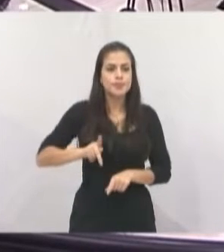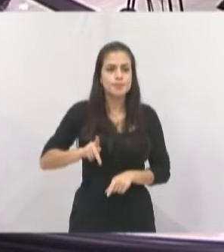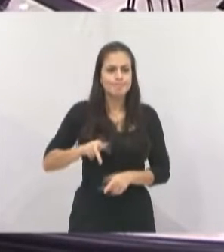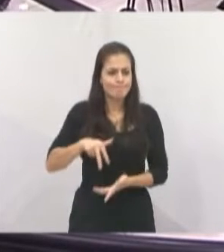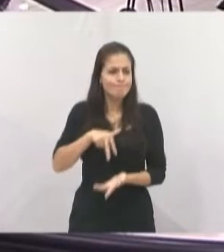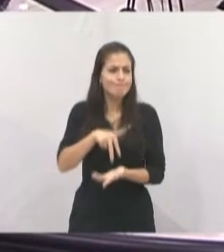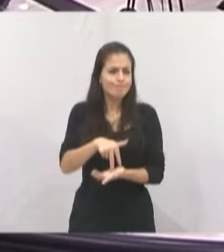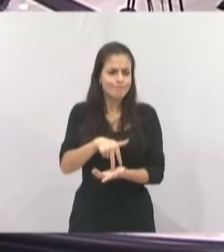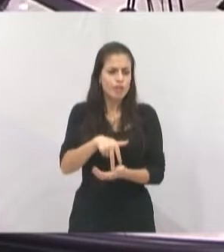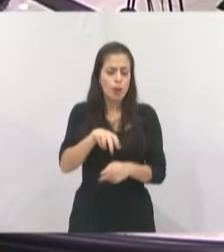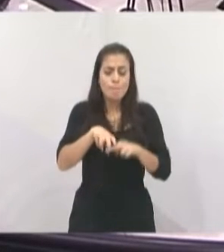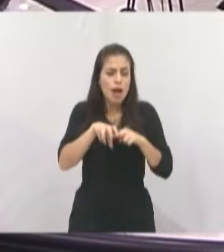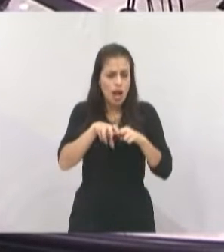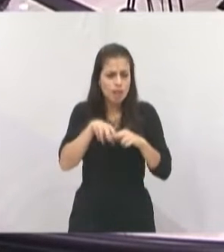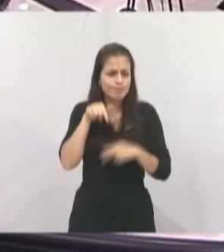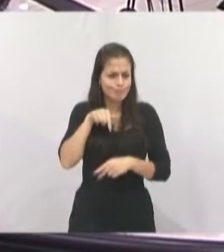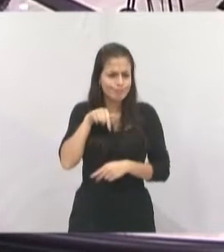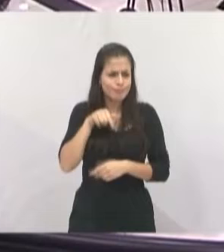aqui mesmo,